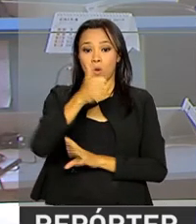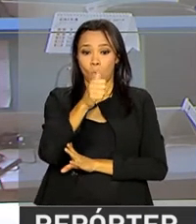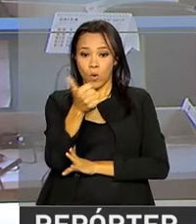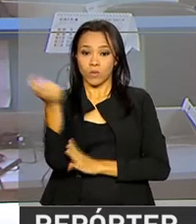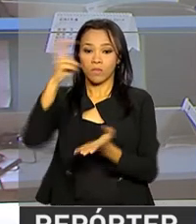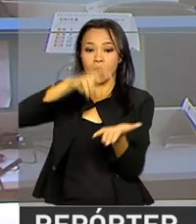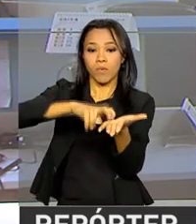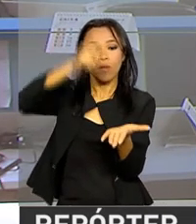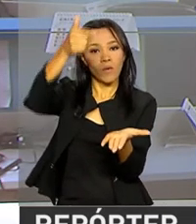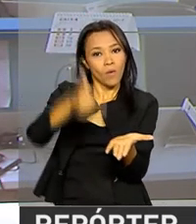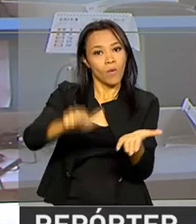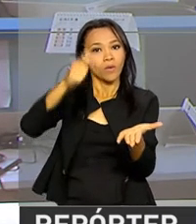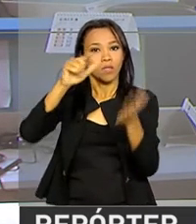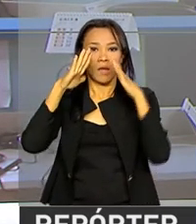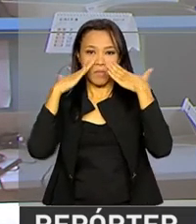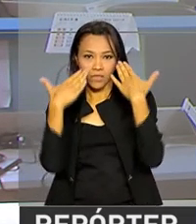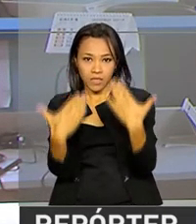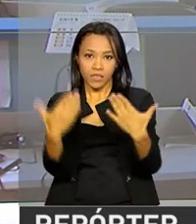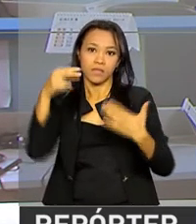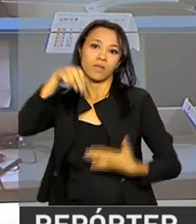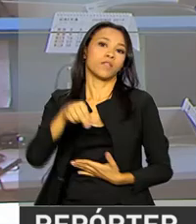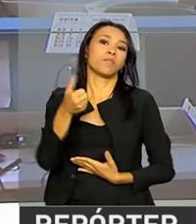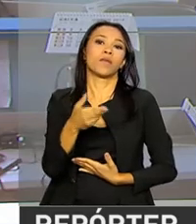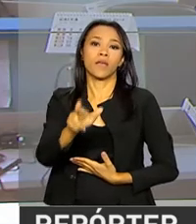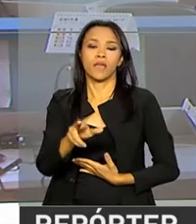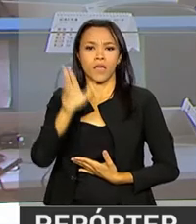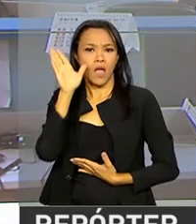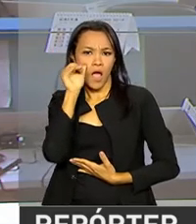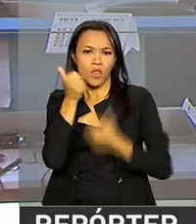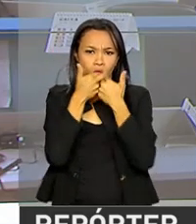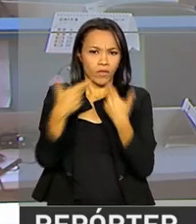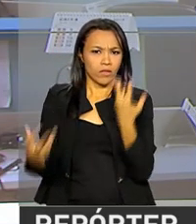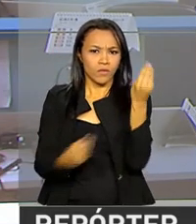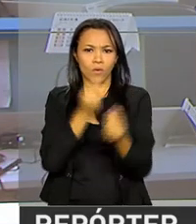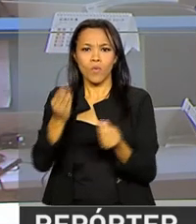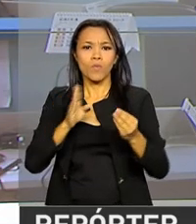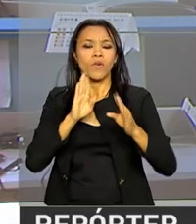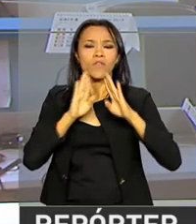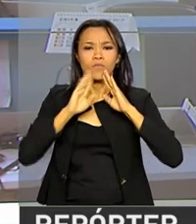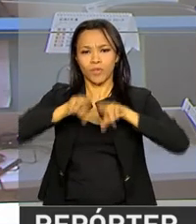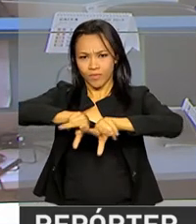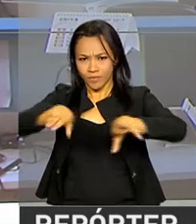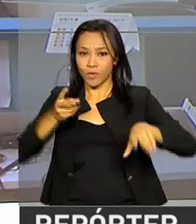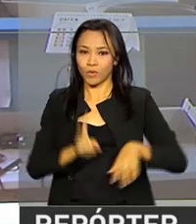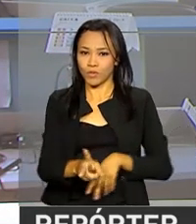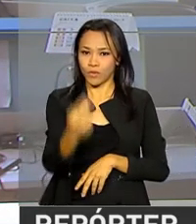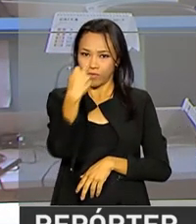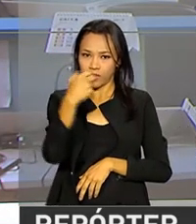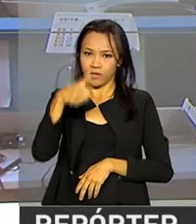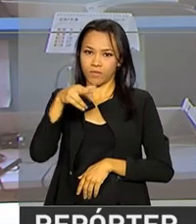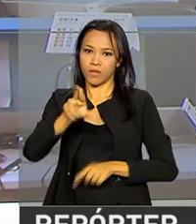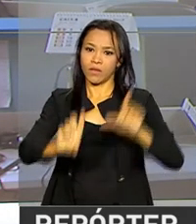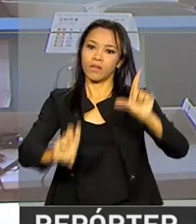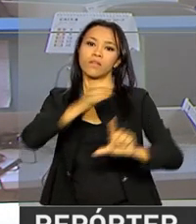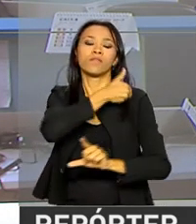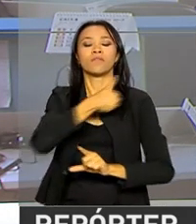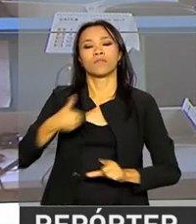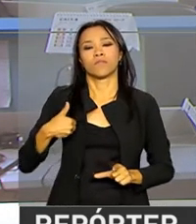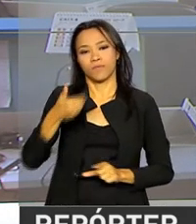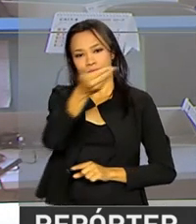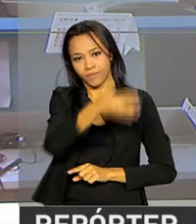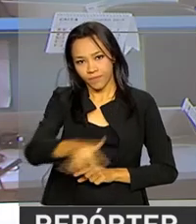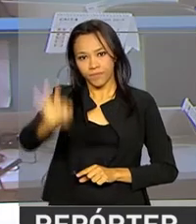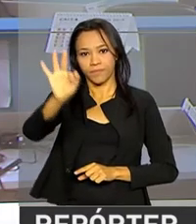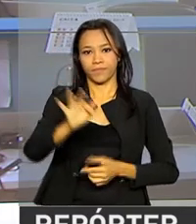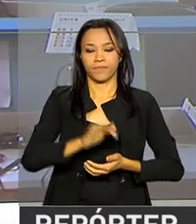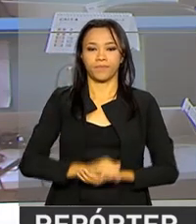na próxima edição do repórter ele br acompanha a novidade também pelas nossas redes sociais o time com a gente na tv nbr a tv do